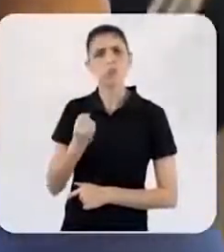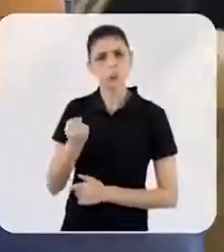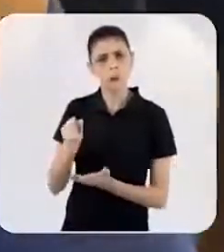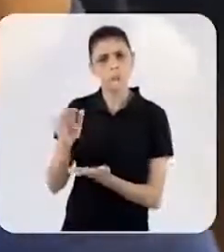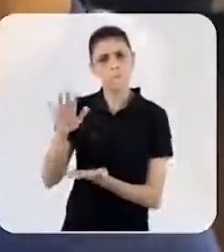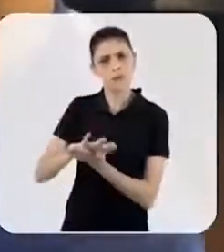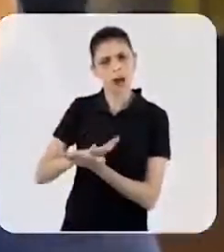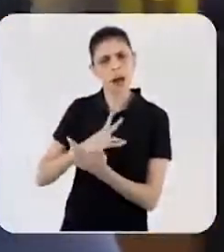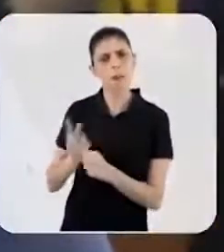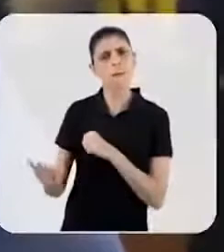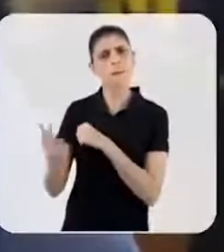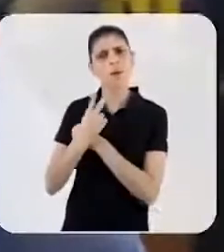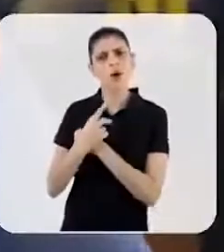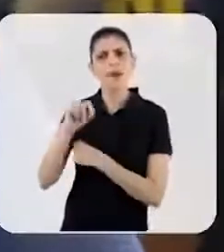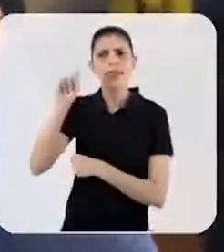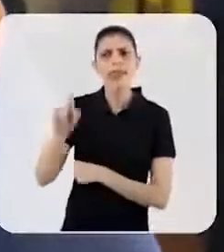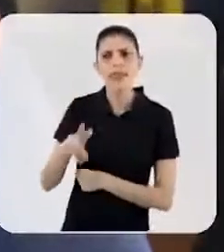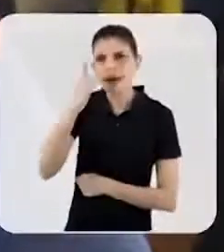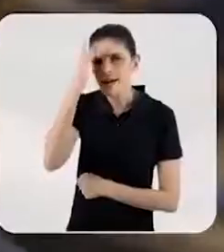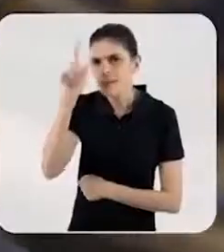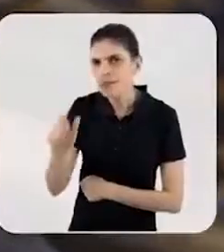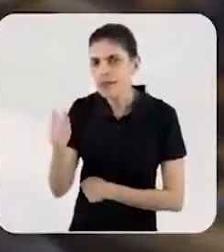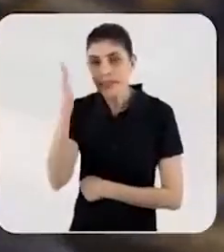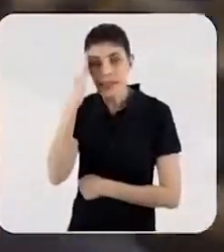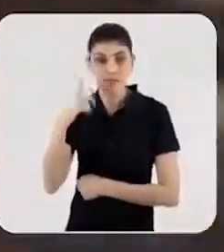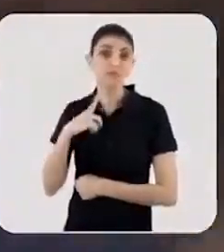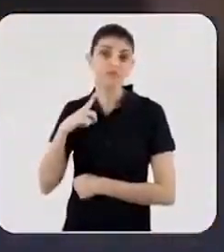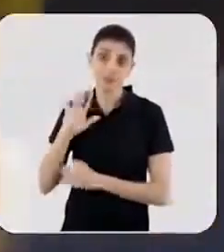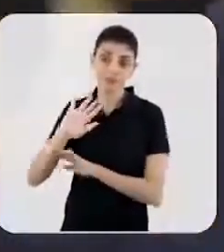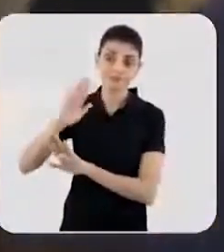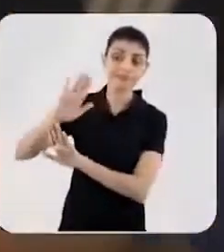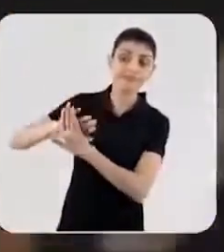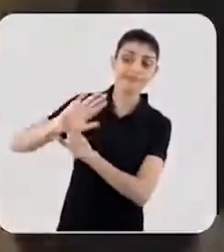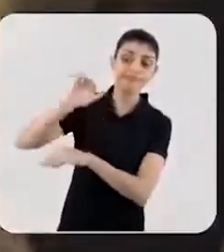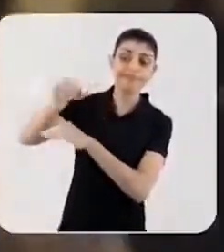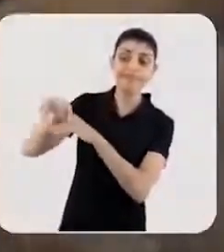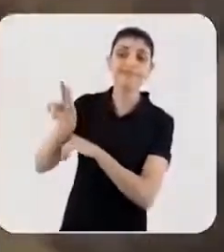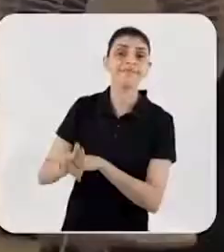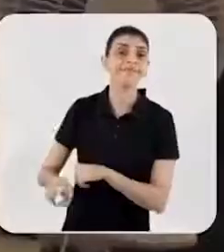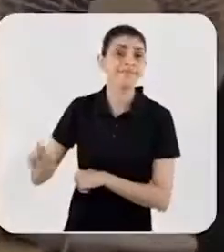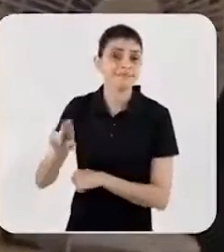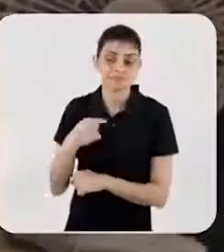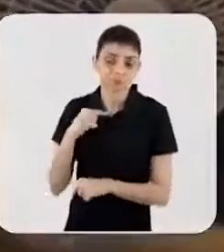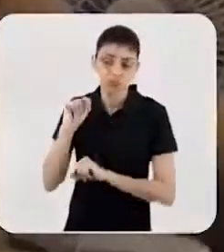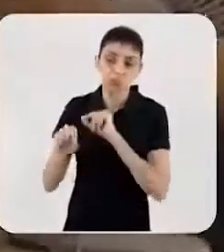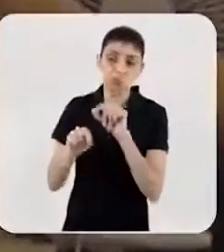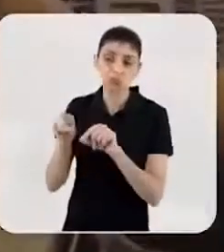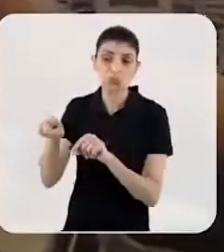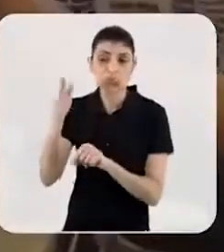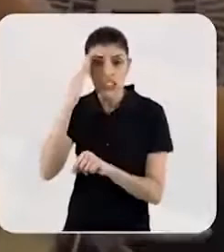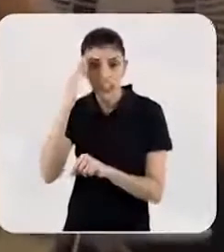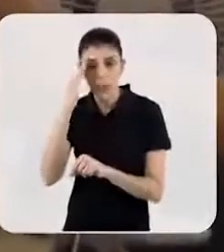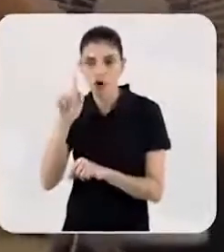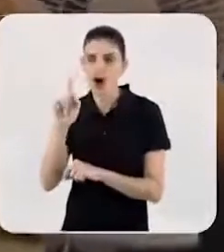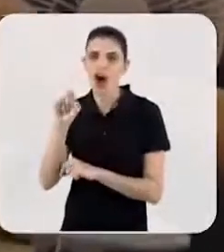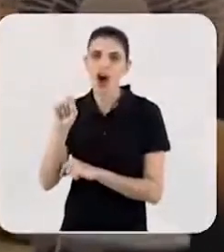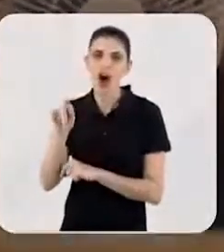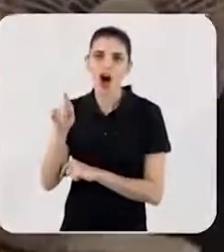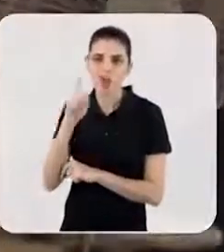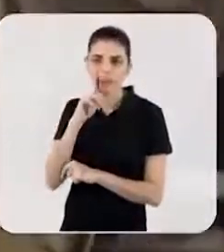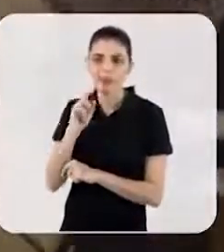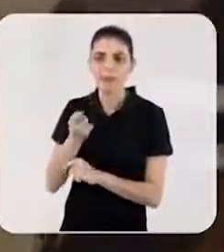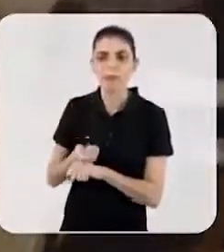uma página falsa que ela foi protegida, mas eu não sei quem é essa pessoa. Mas, por exemplo, aqui eu tenho monitoramento em tempo real dos nossos usuários. Então a gente sabe que, em primeiro lugar, dos golpes, vem